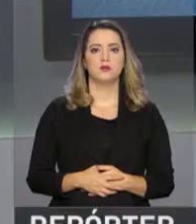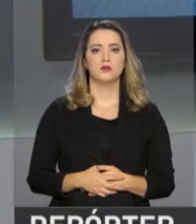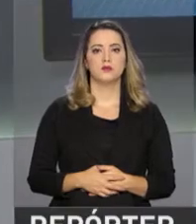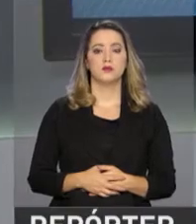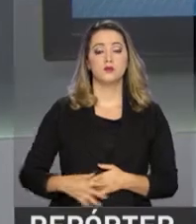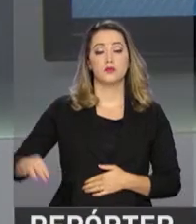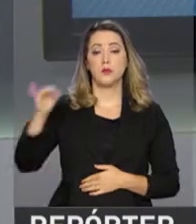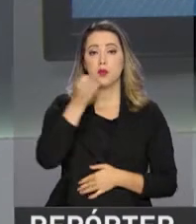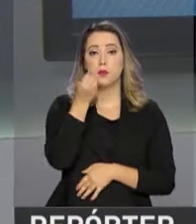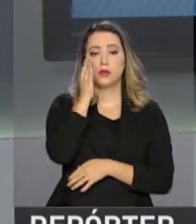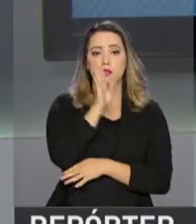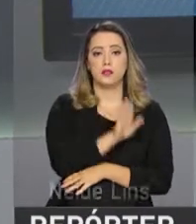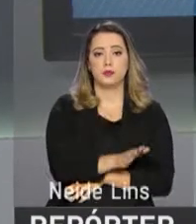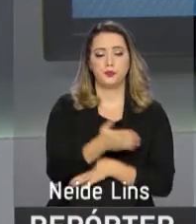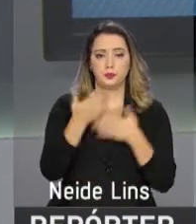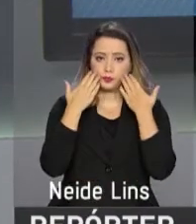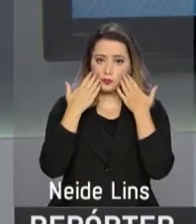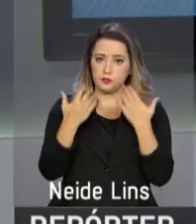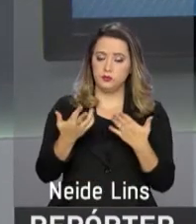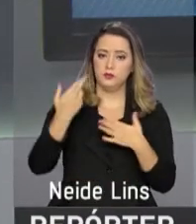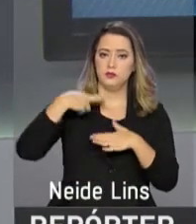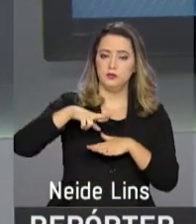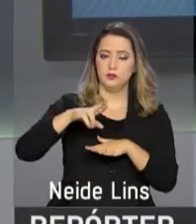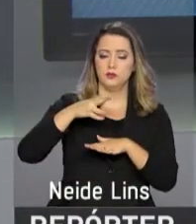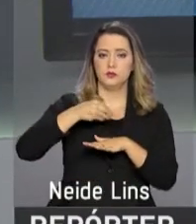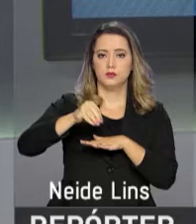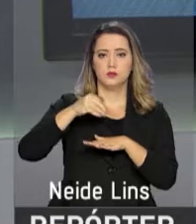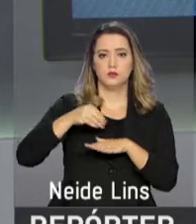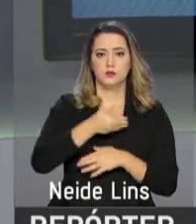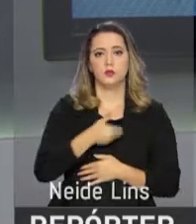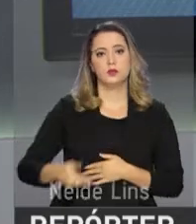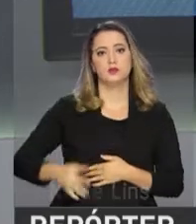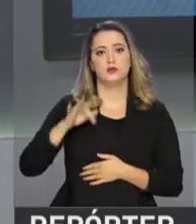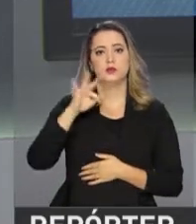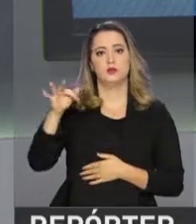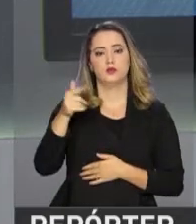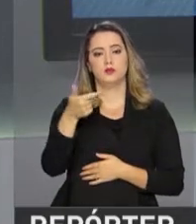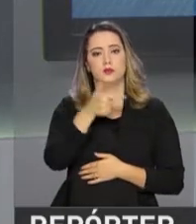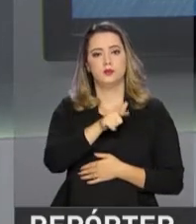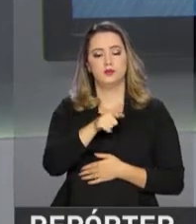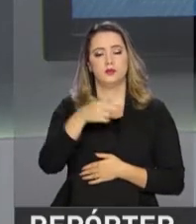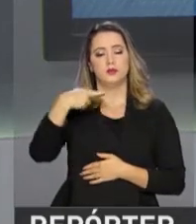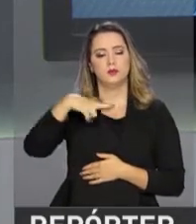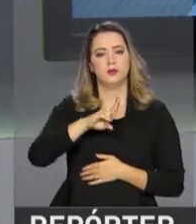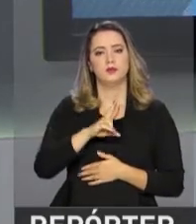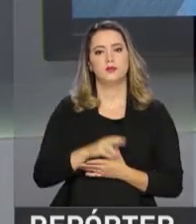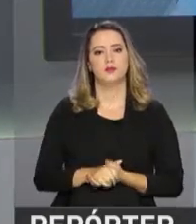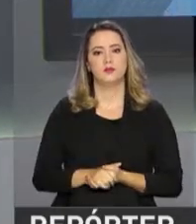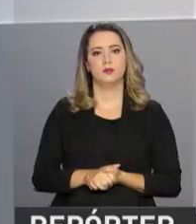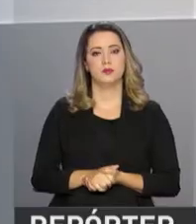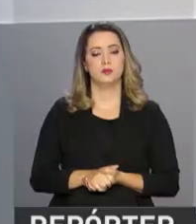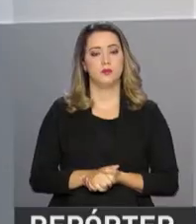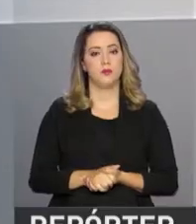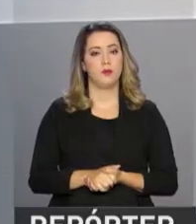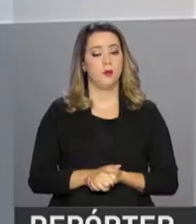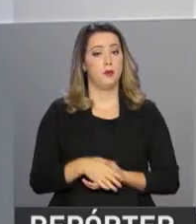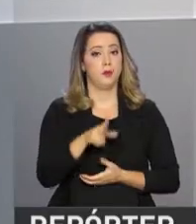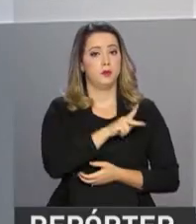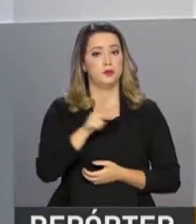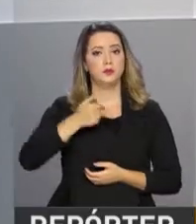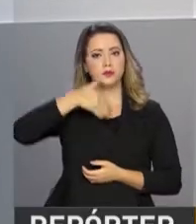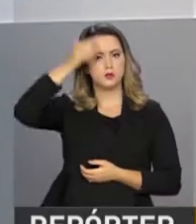olá boa tarde estamos de volta com as notícias do governo federal em mais uma edição do repórter nbr o